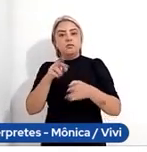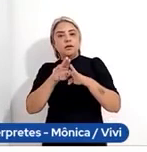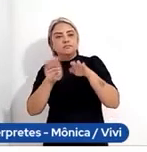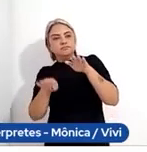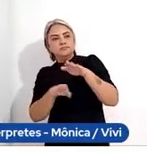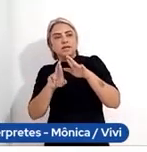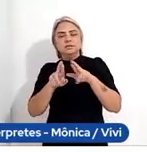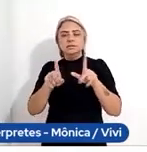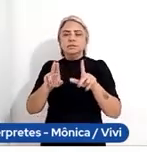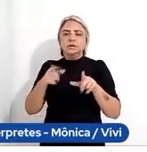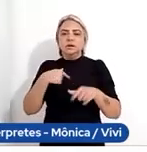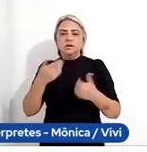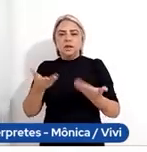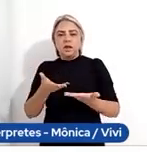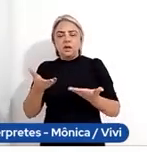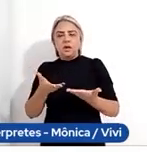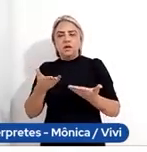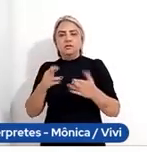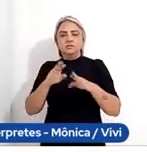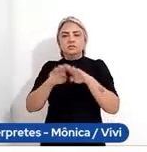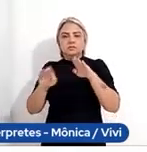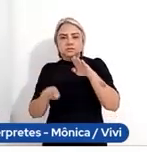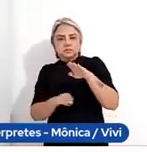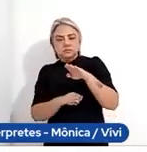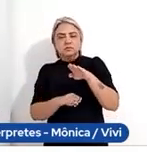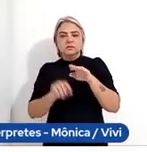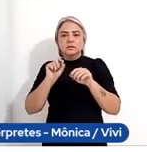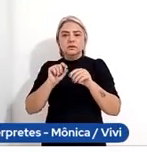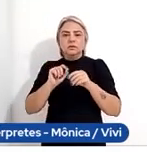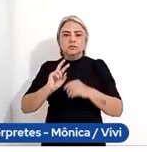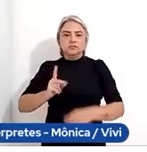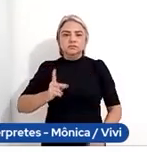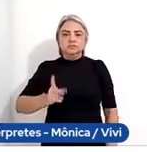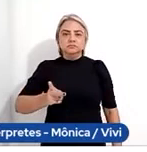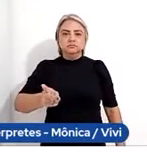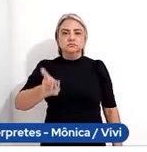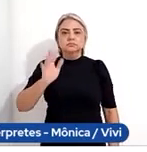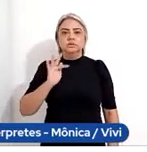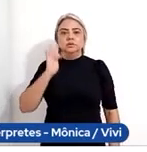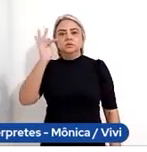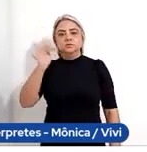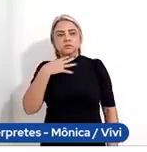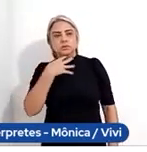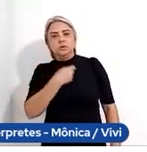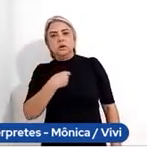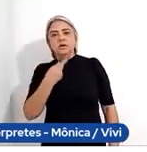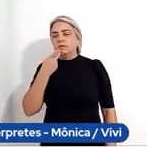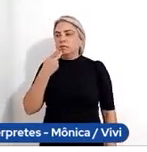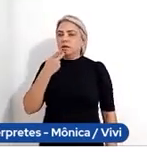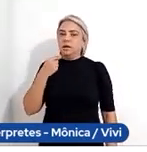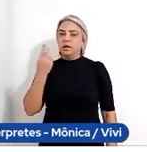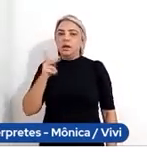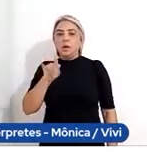também de desigualdades que vão perdurar no tempo futuro, porque eu acho até que o Pedro